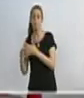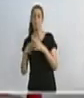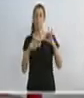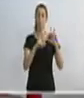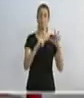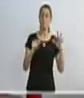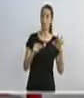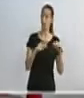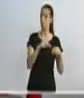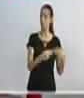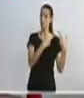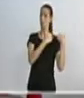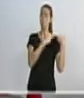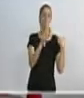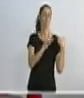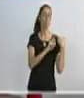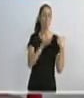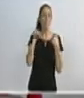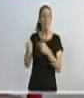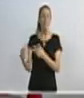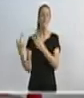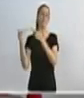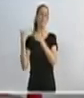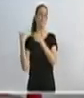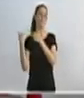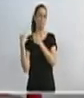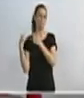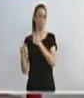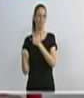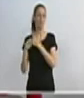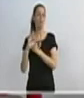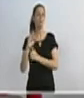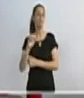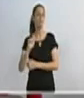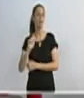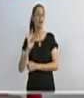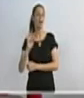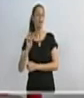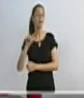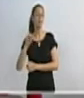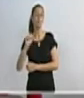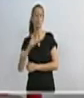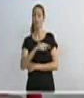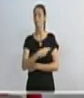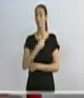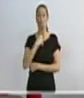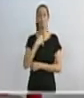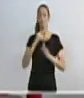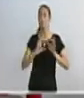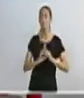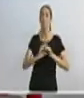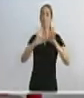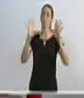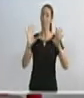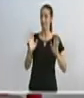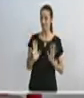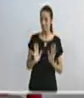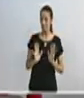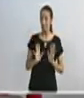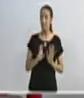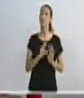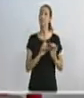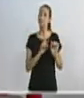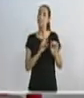tem atribuição nenhuma, nesse caso aqui específico, para fazer o licenciamento. Nós a teríamos